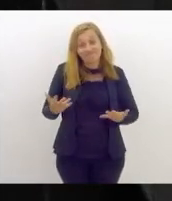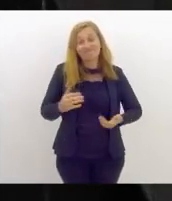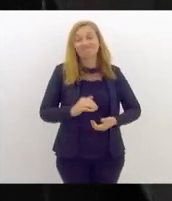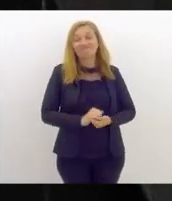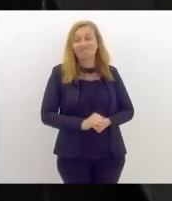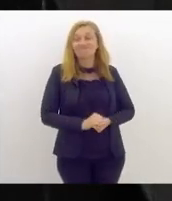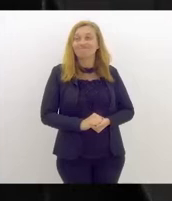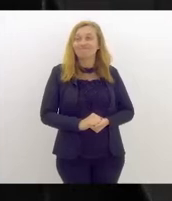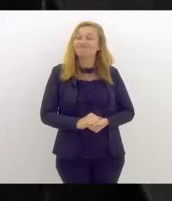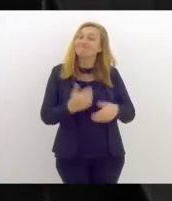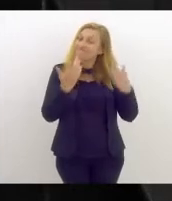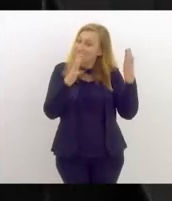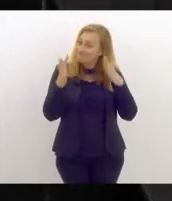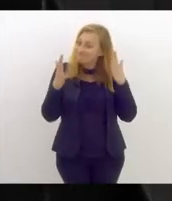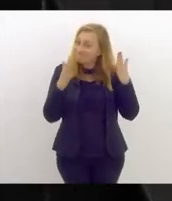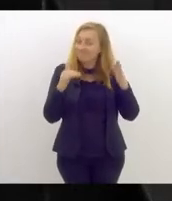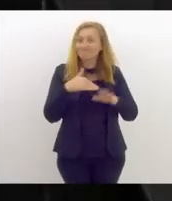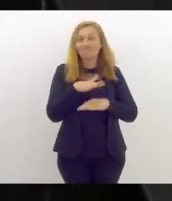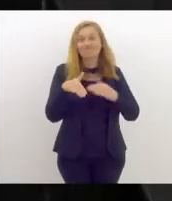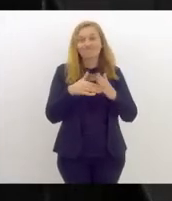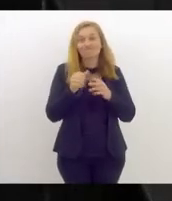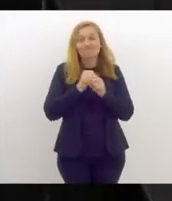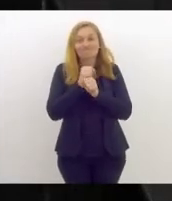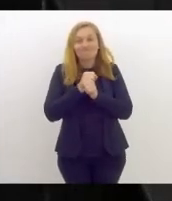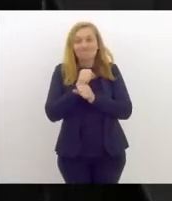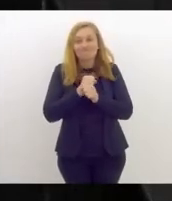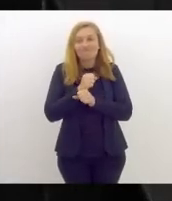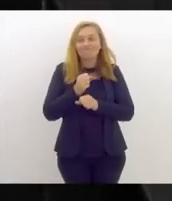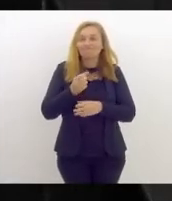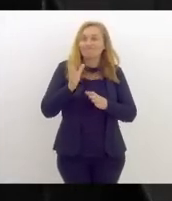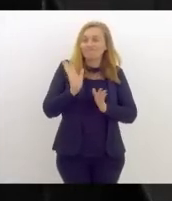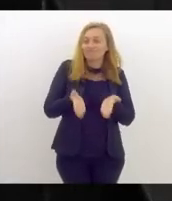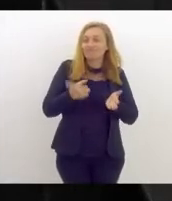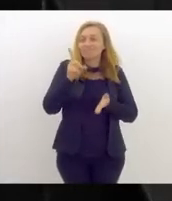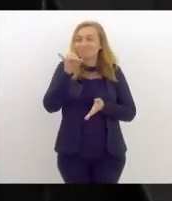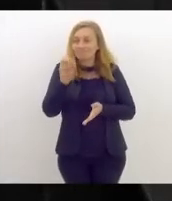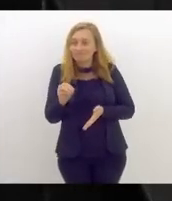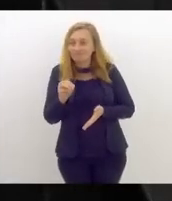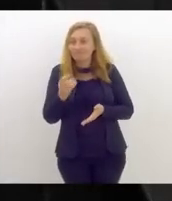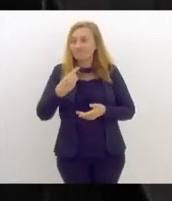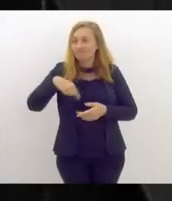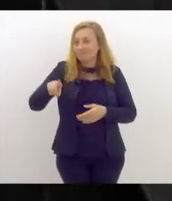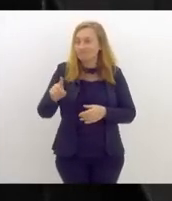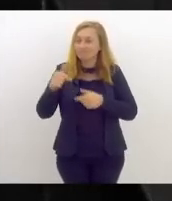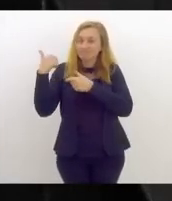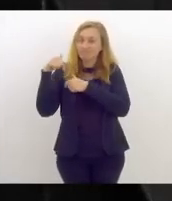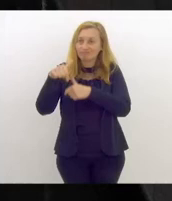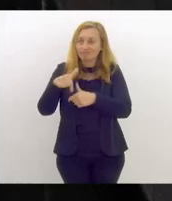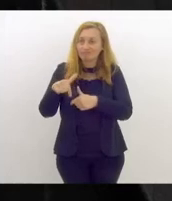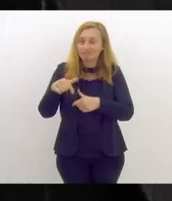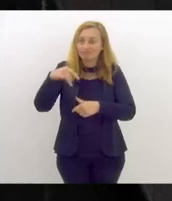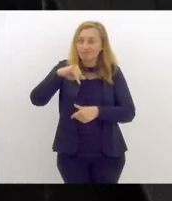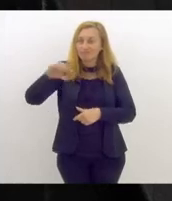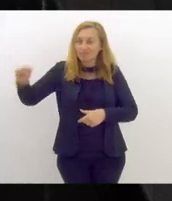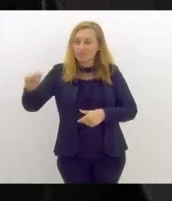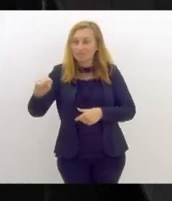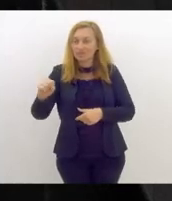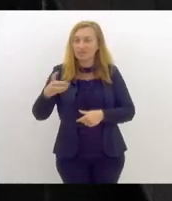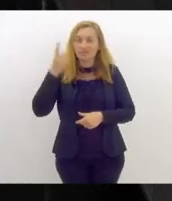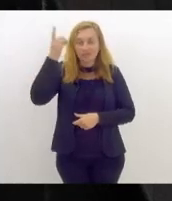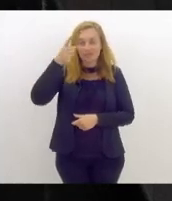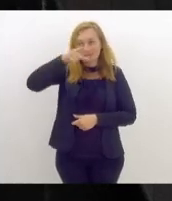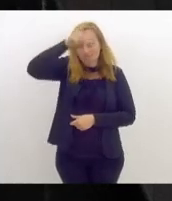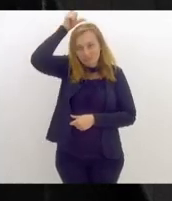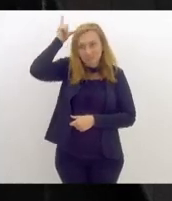tem celebrado como todos os anos Aliás hoje cedo Participei de uma tradicionalíssima missa os Paulo Lucinha